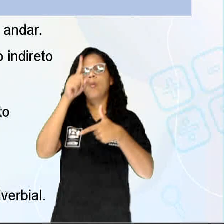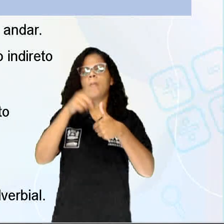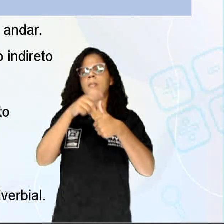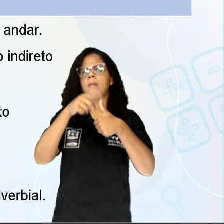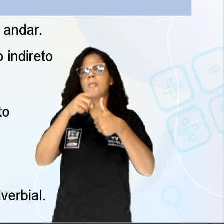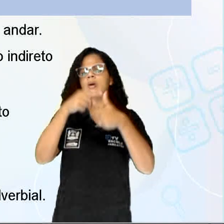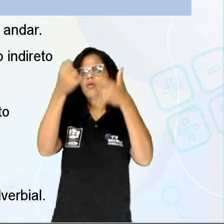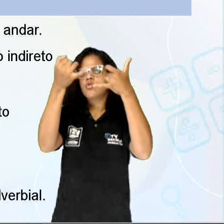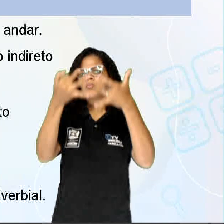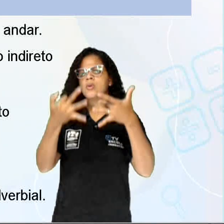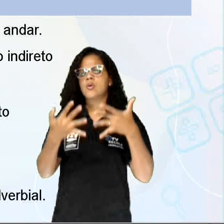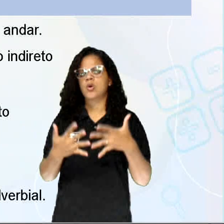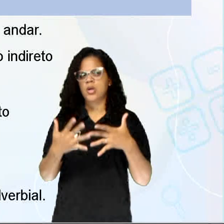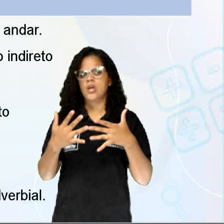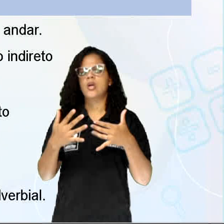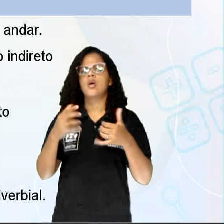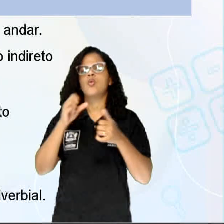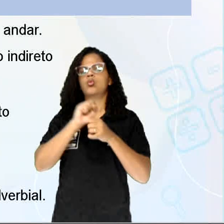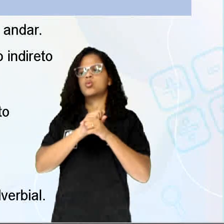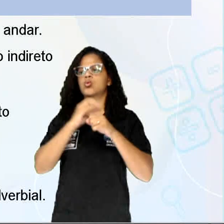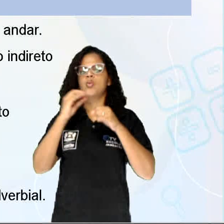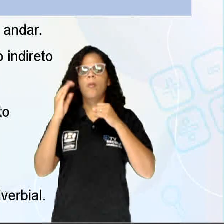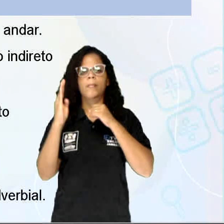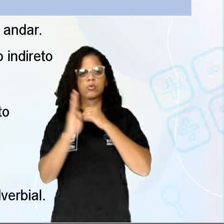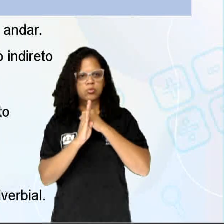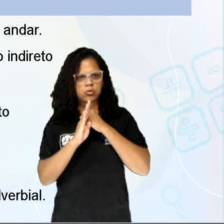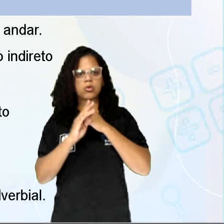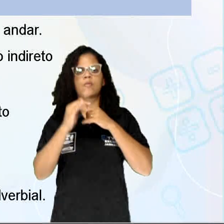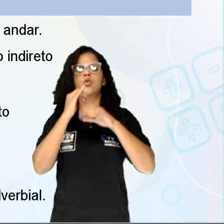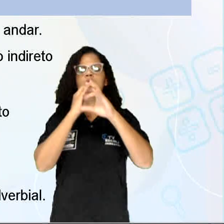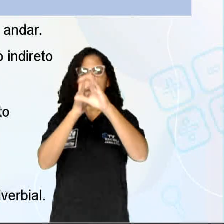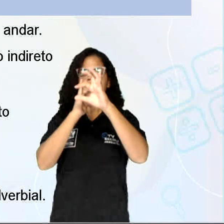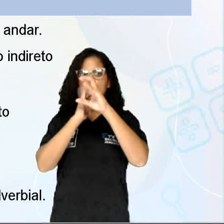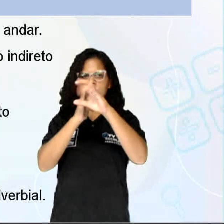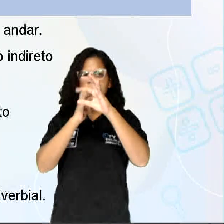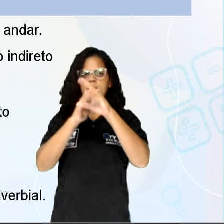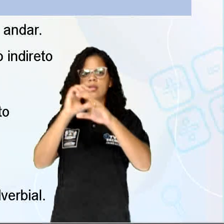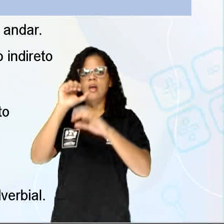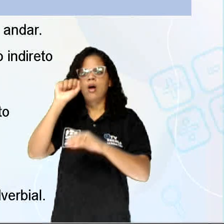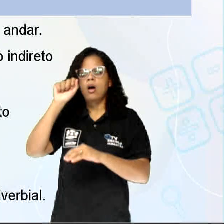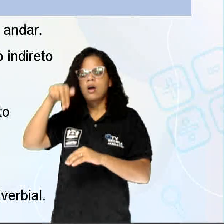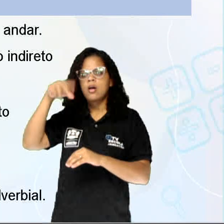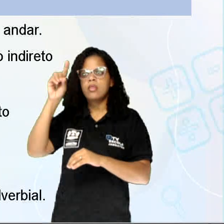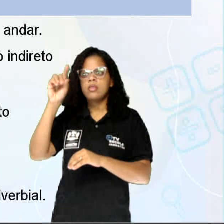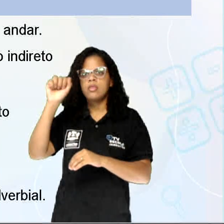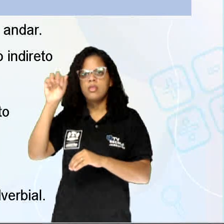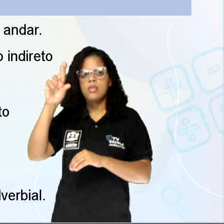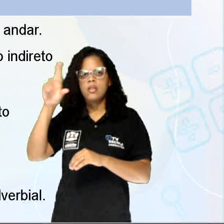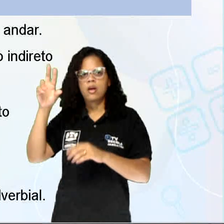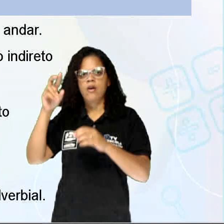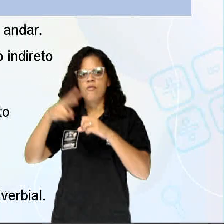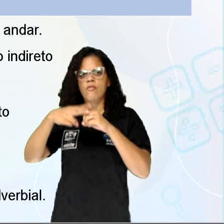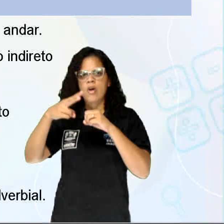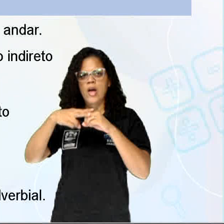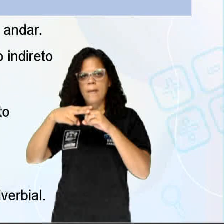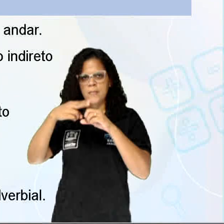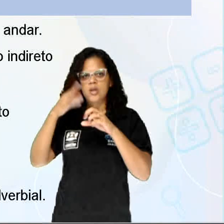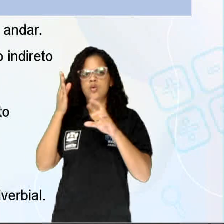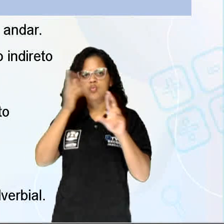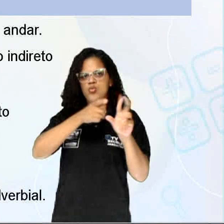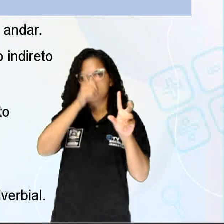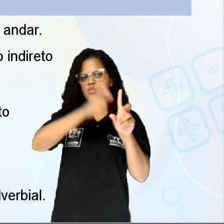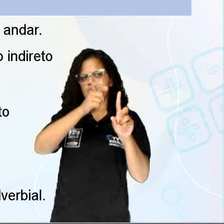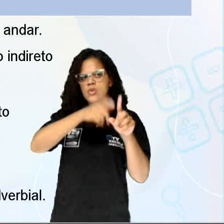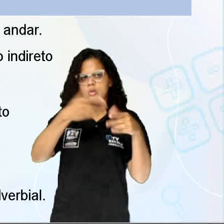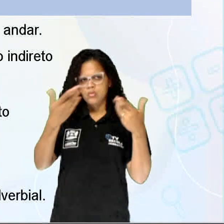substantivo trombeta, linha 1, exerce função de sujeito do verbo andar. Então vamos voltar lá para o trecho em destaque para a gente dar uma olhadinha. O trecho